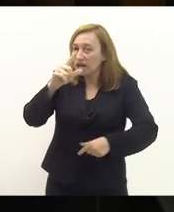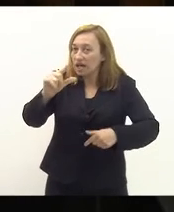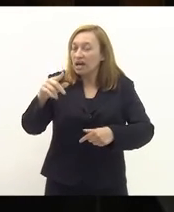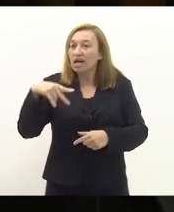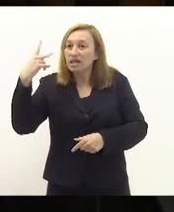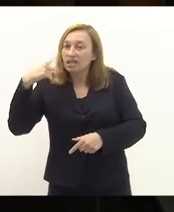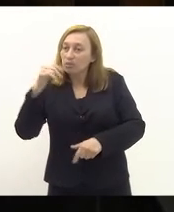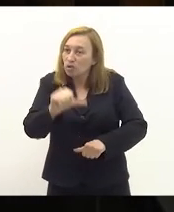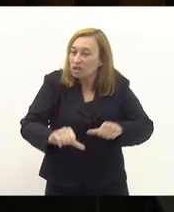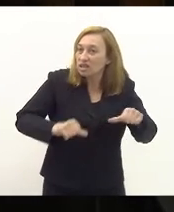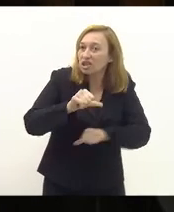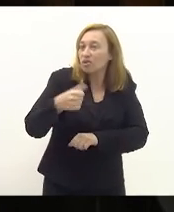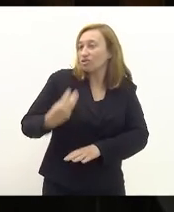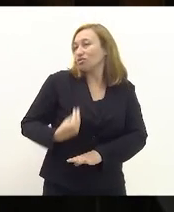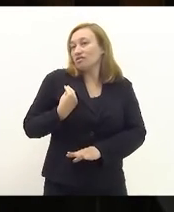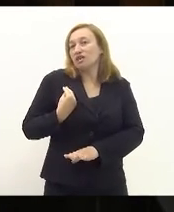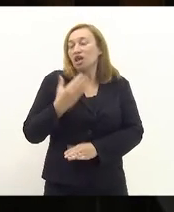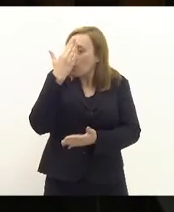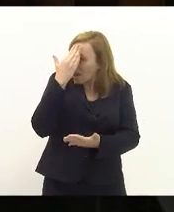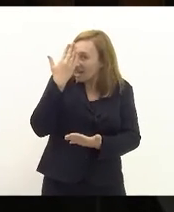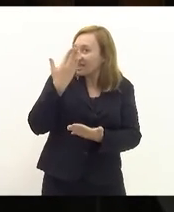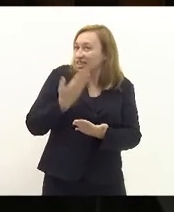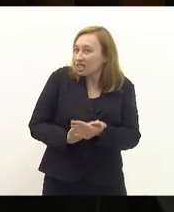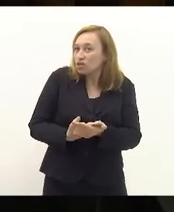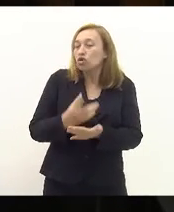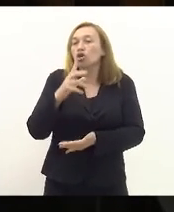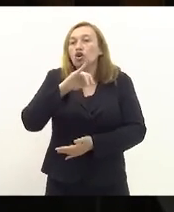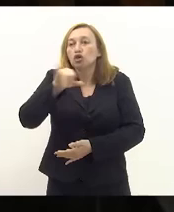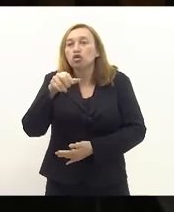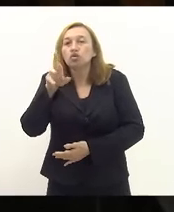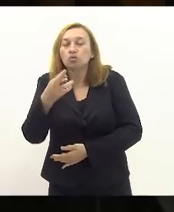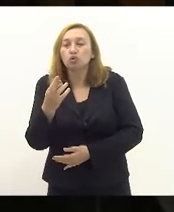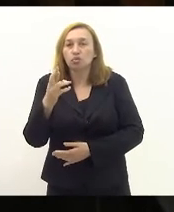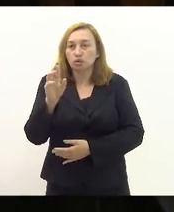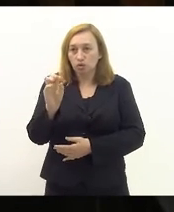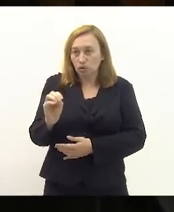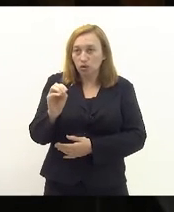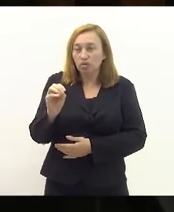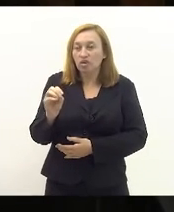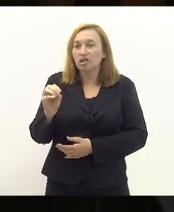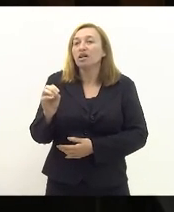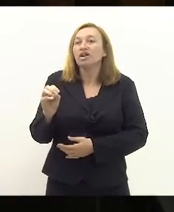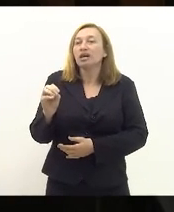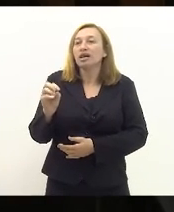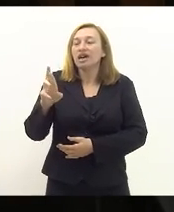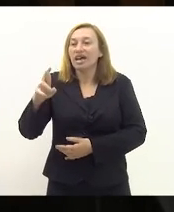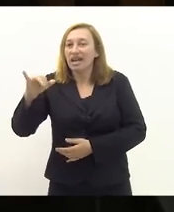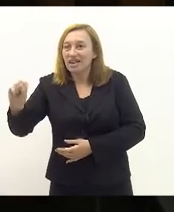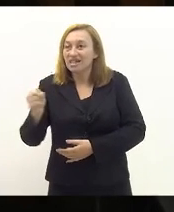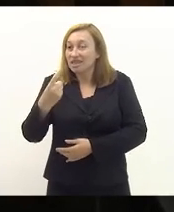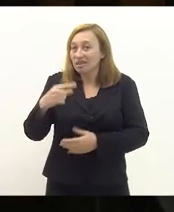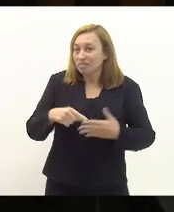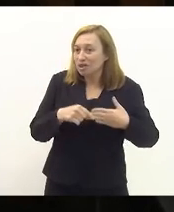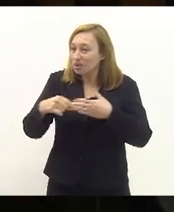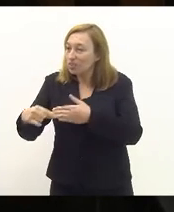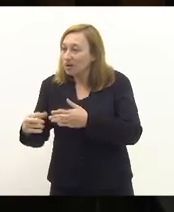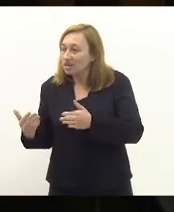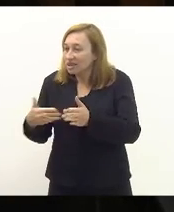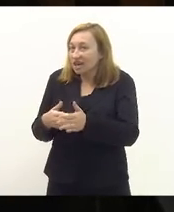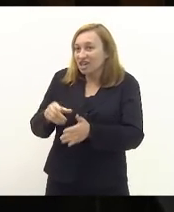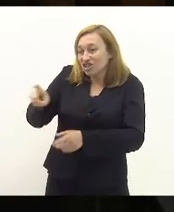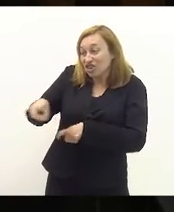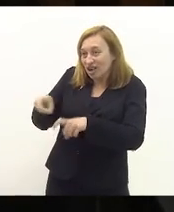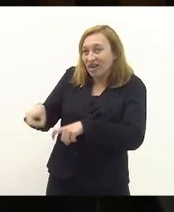de vida e eu agradeço Junior Reis gente que o Junior Reis foi o cara que me levou para Xerém